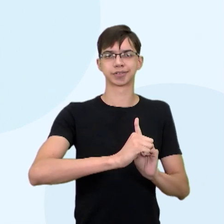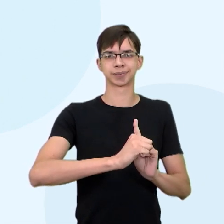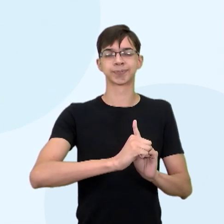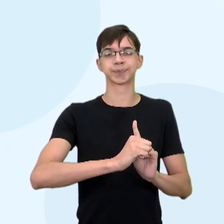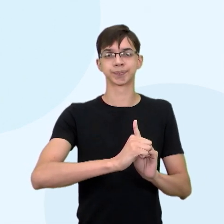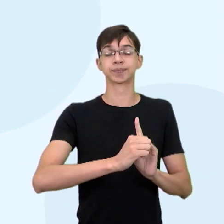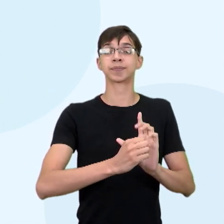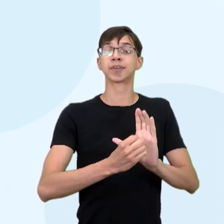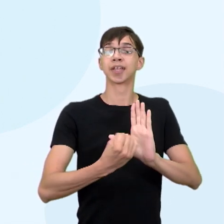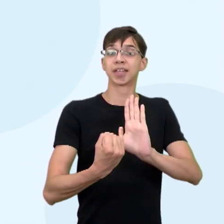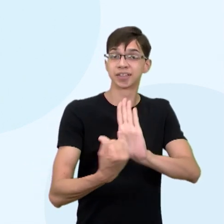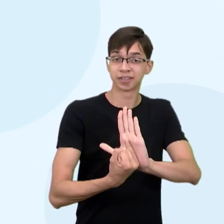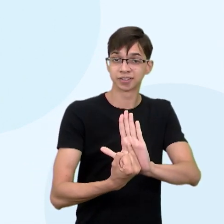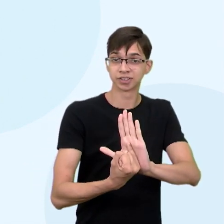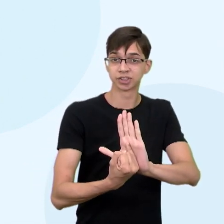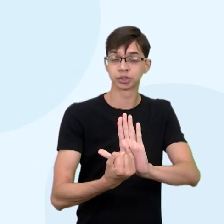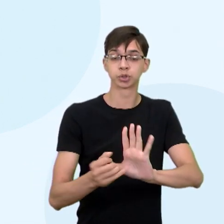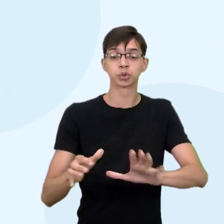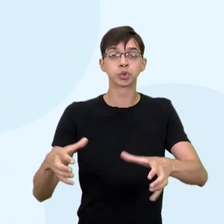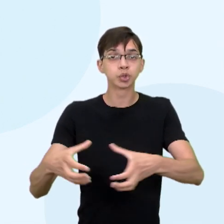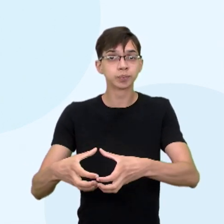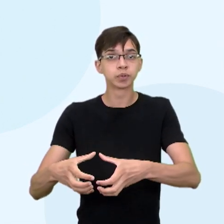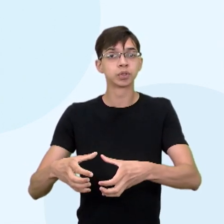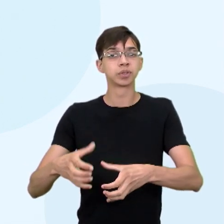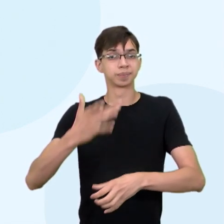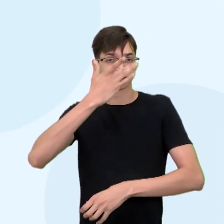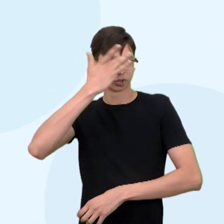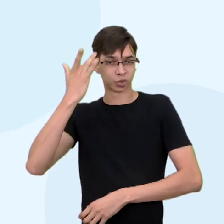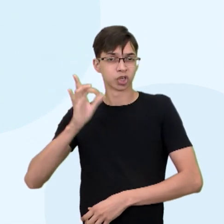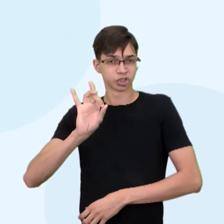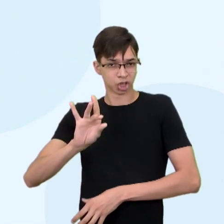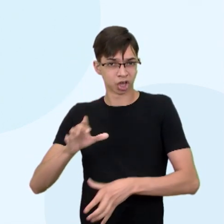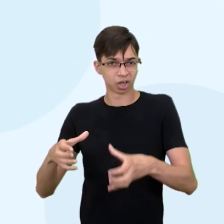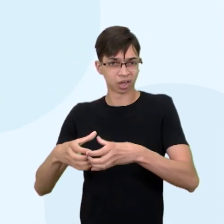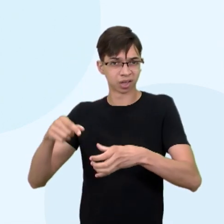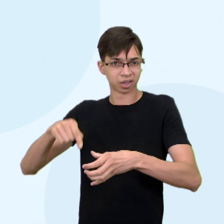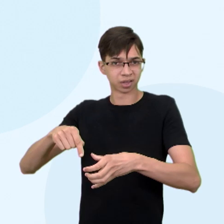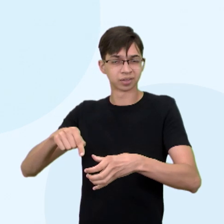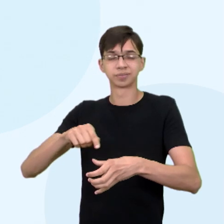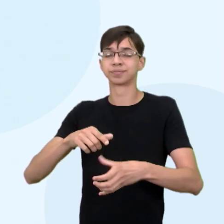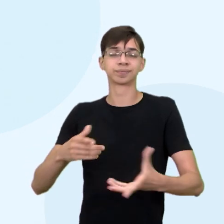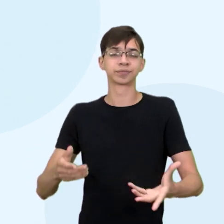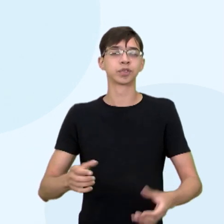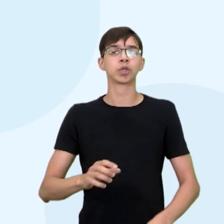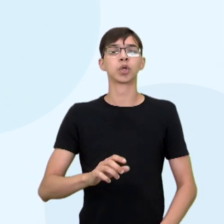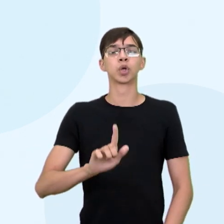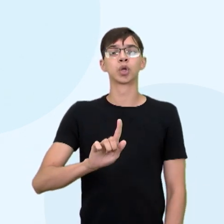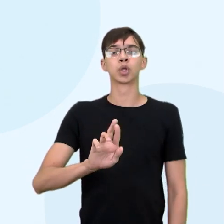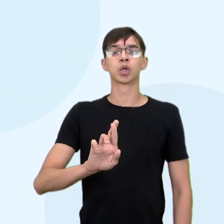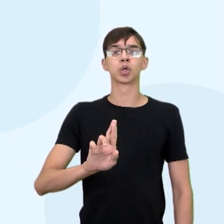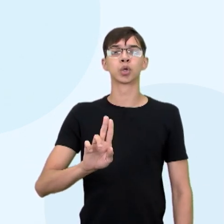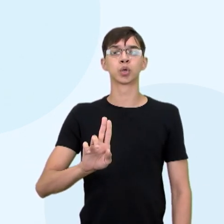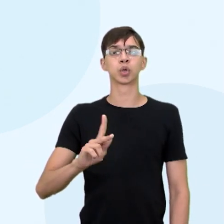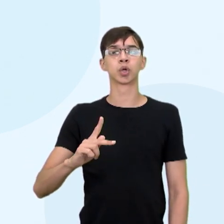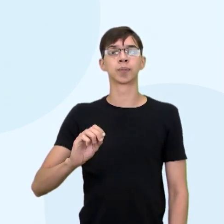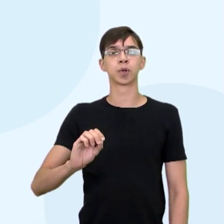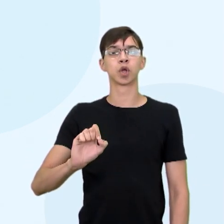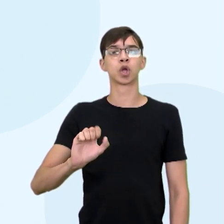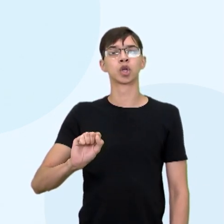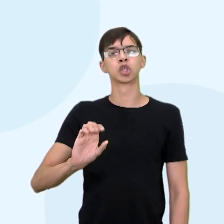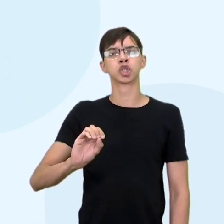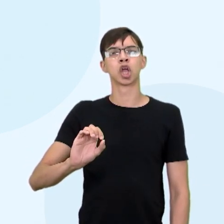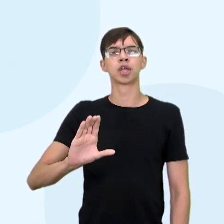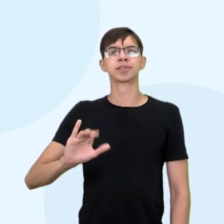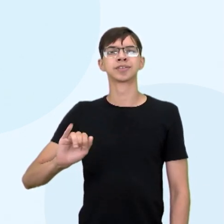grupo, ele não é só um conjunto de indivíduos, né? Um grupo social, um grupo de pessoas, não é um bando de gente aleatória. Junta 6